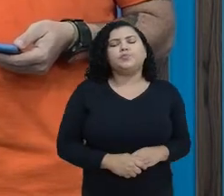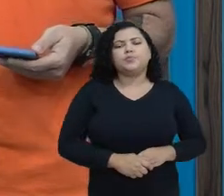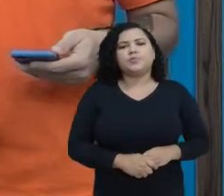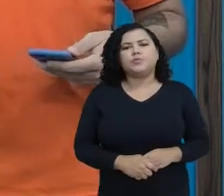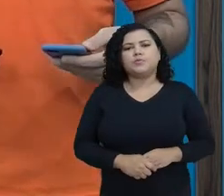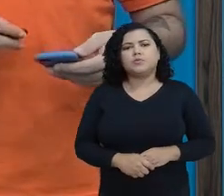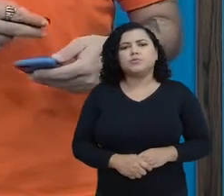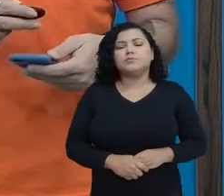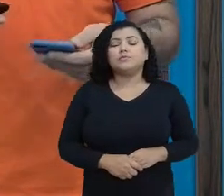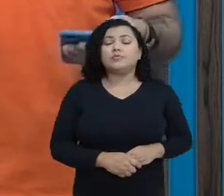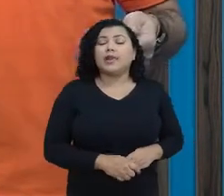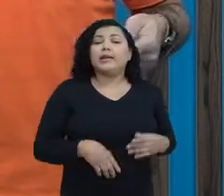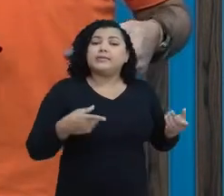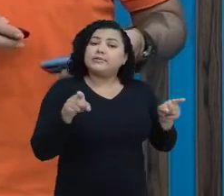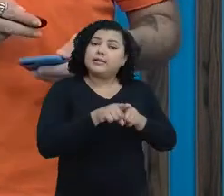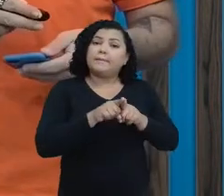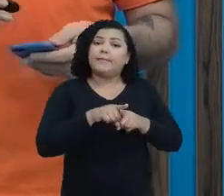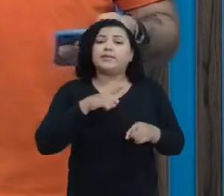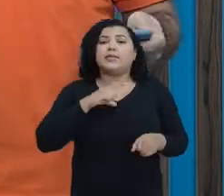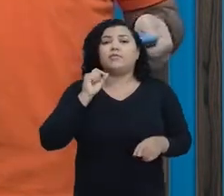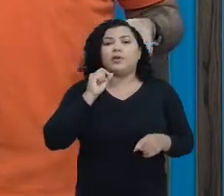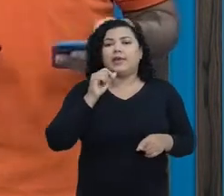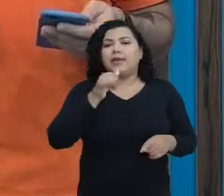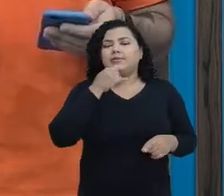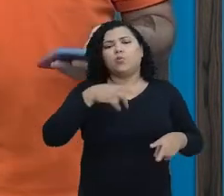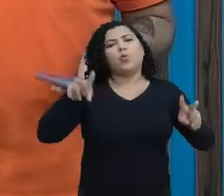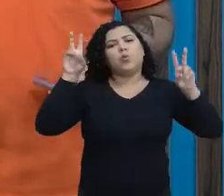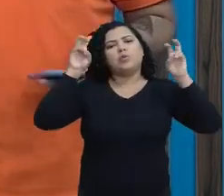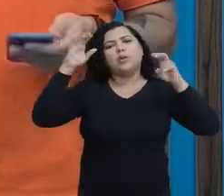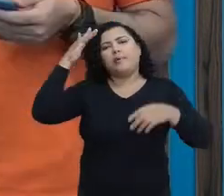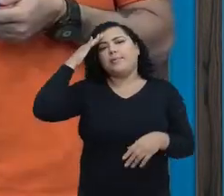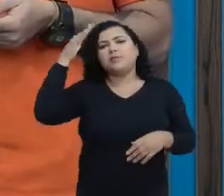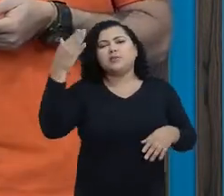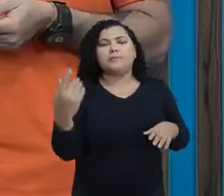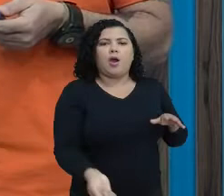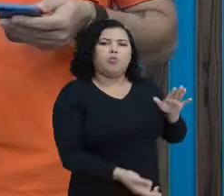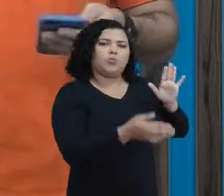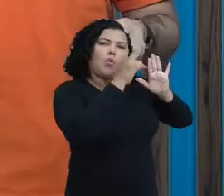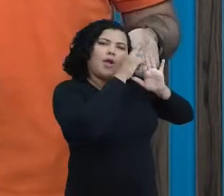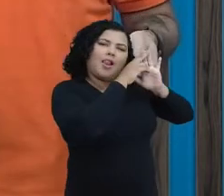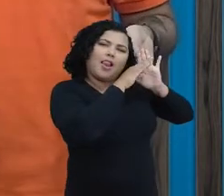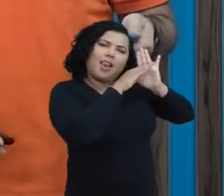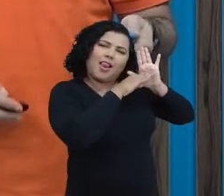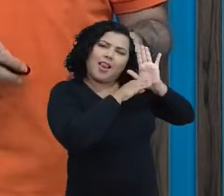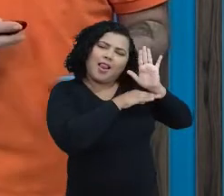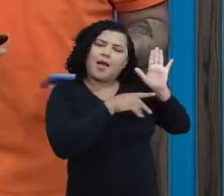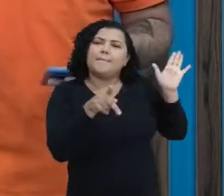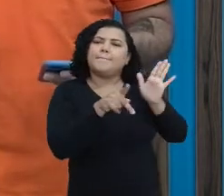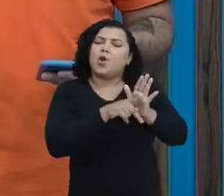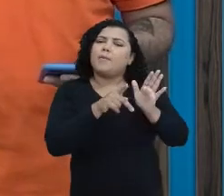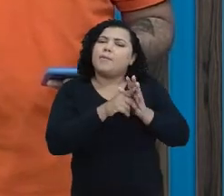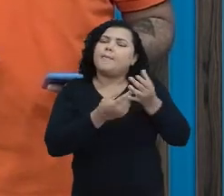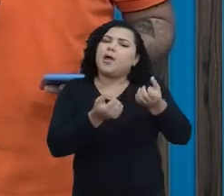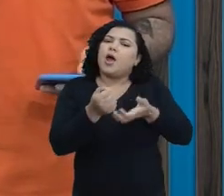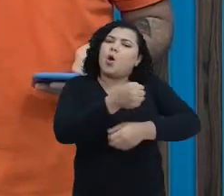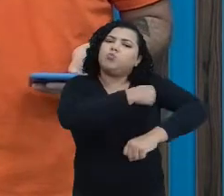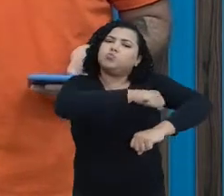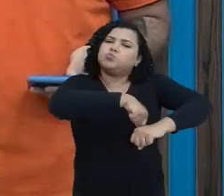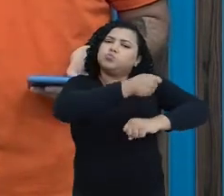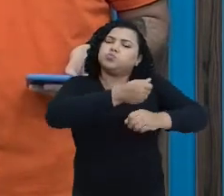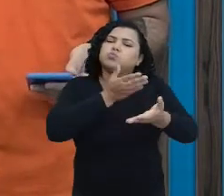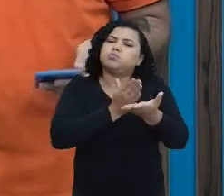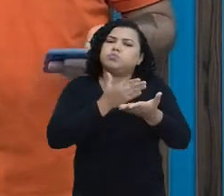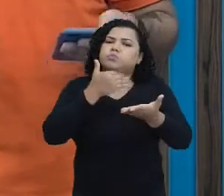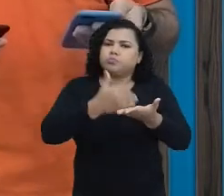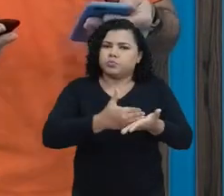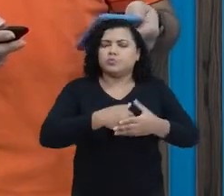bom? A gente trouxe como tema central da nossa aula uma receita onde a gente analisava como é que essa